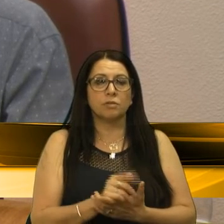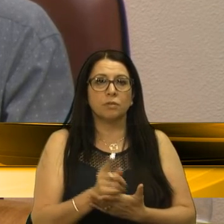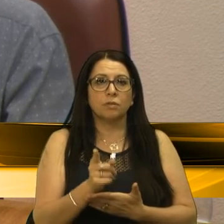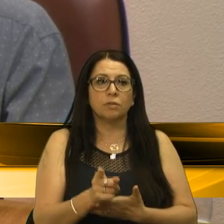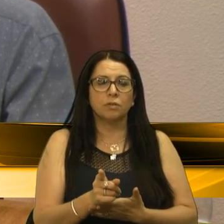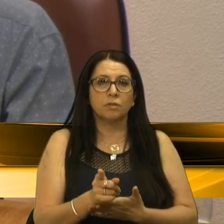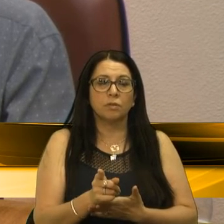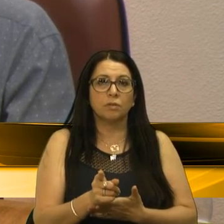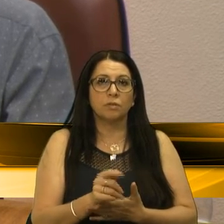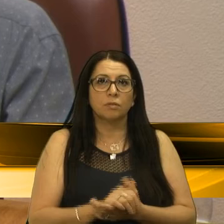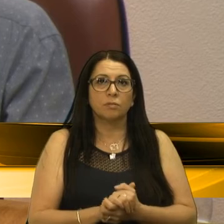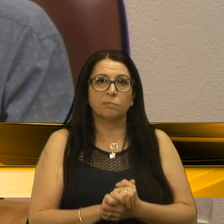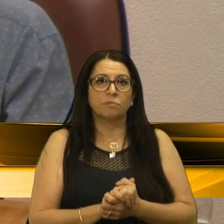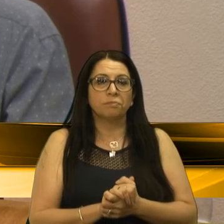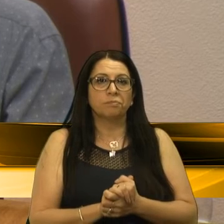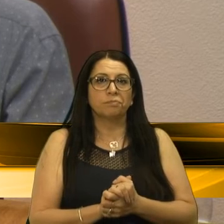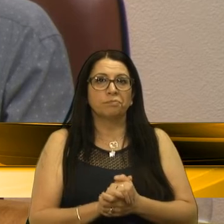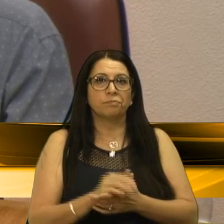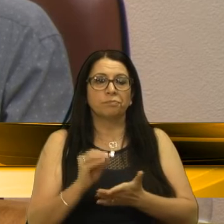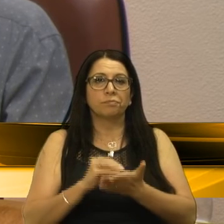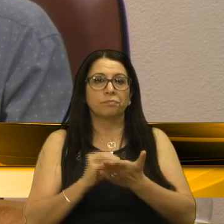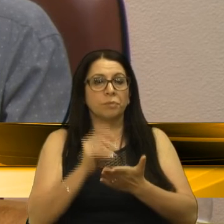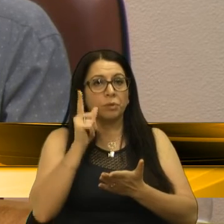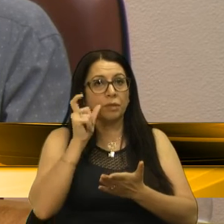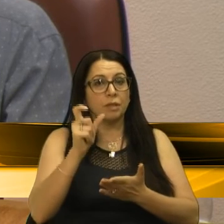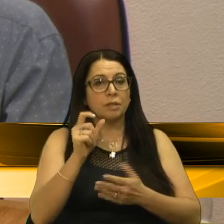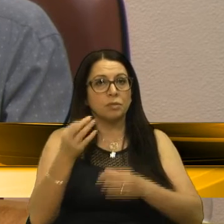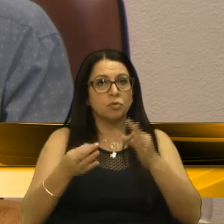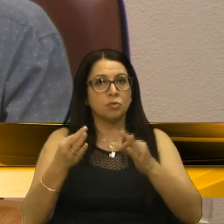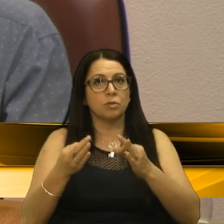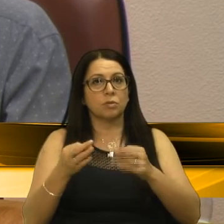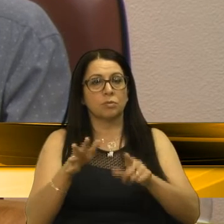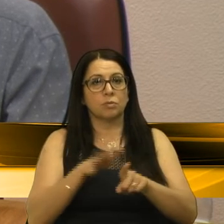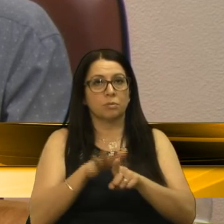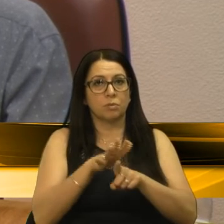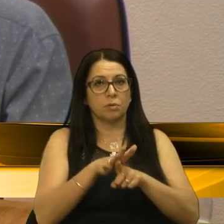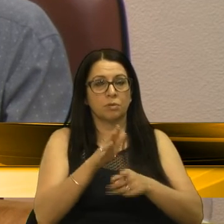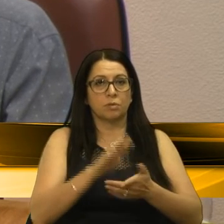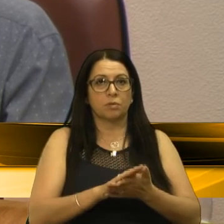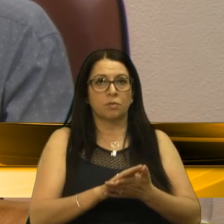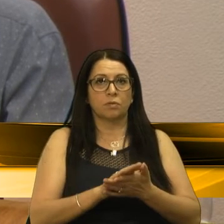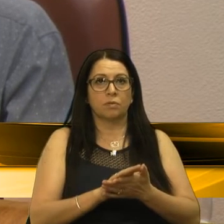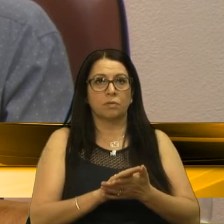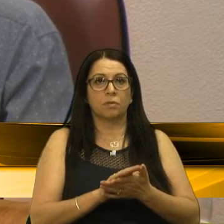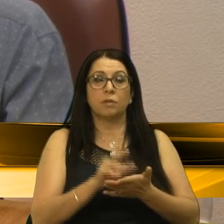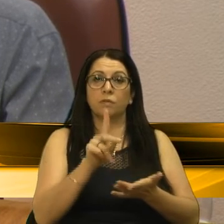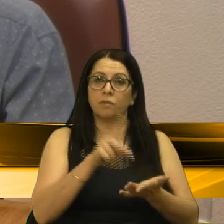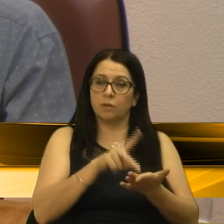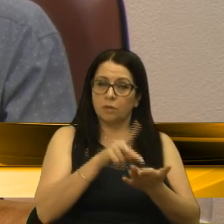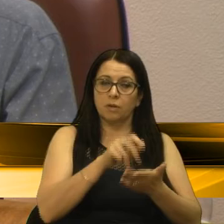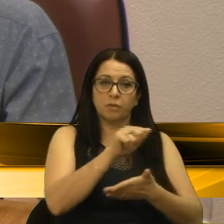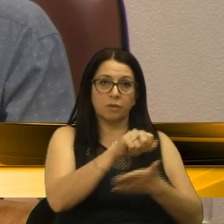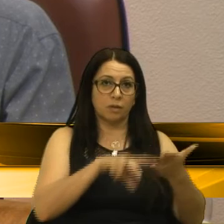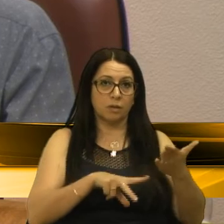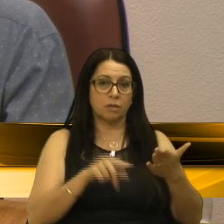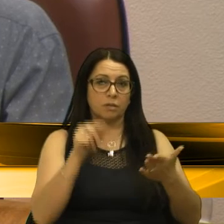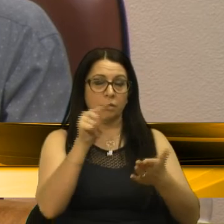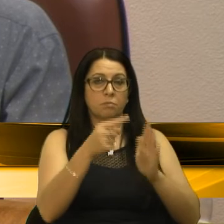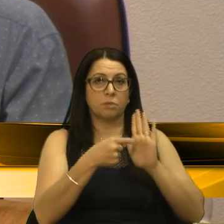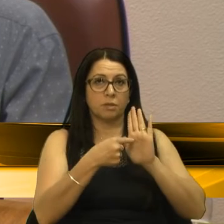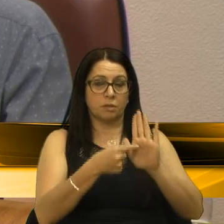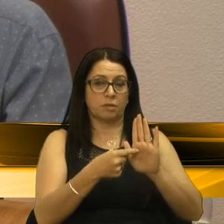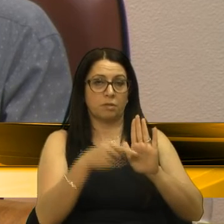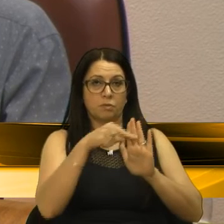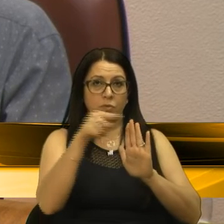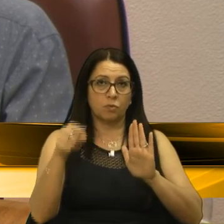premissa ao aventar sua falta de interesse jurídico na demanda. E, de fato, a análise dos elementos apresentados